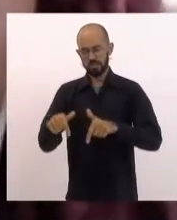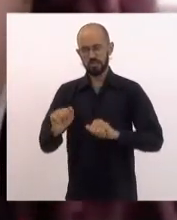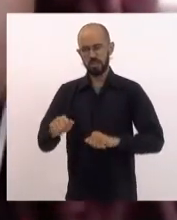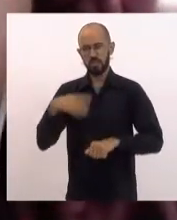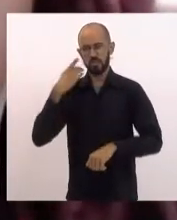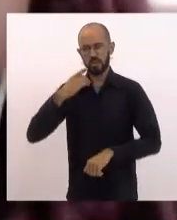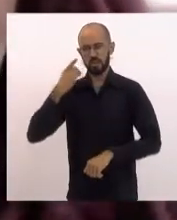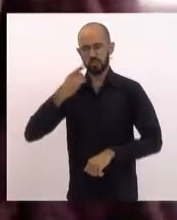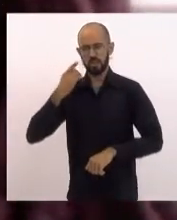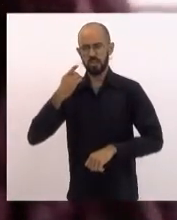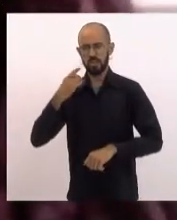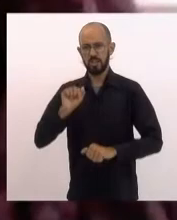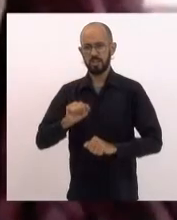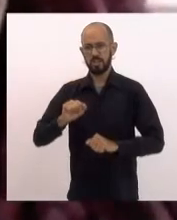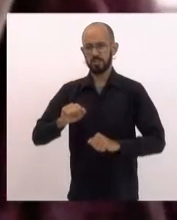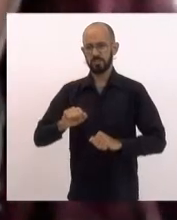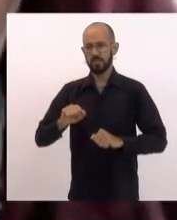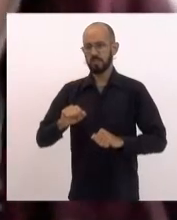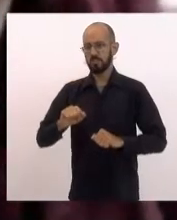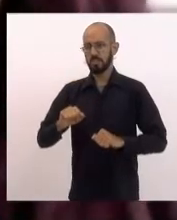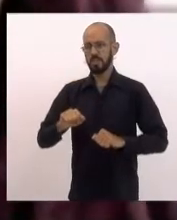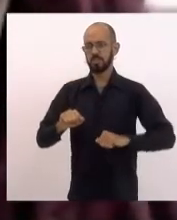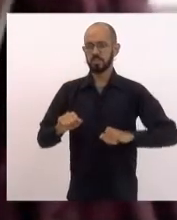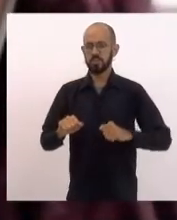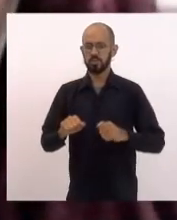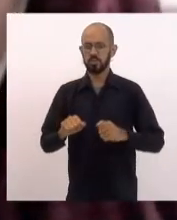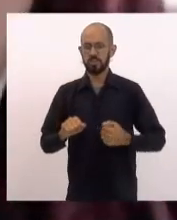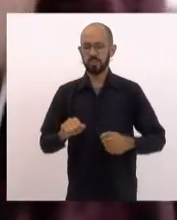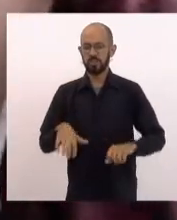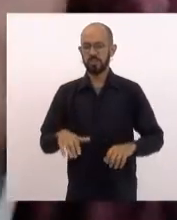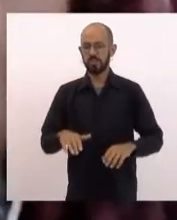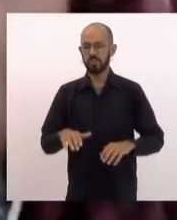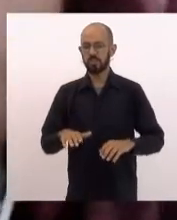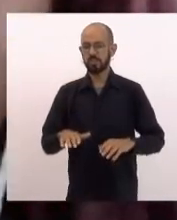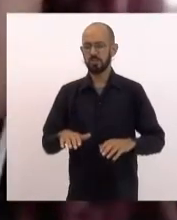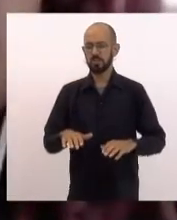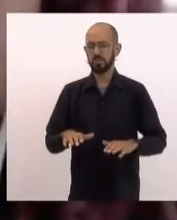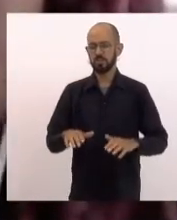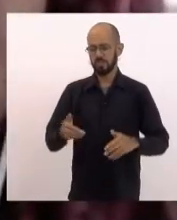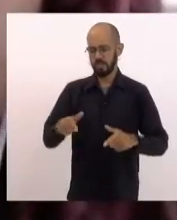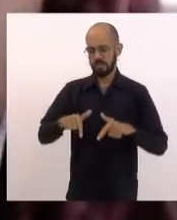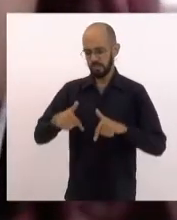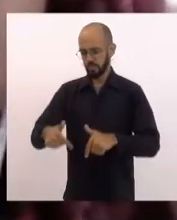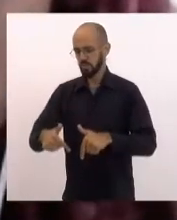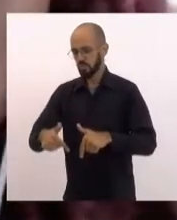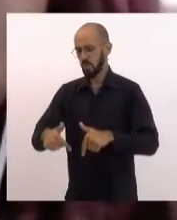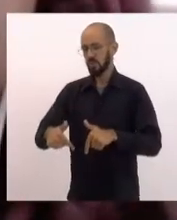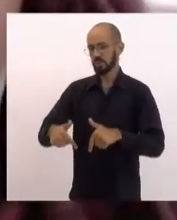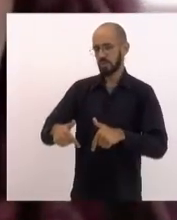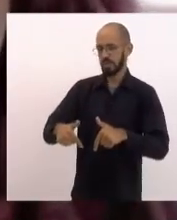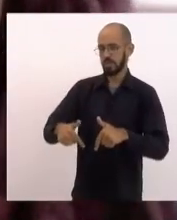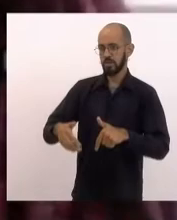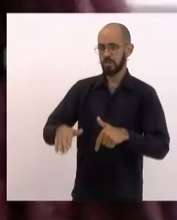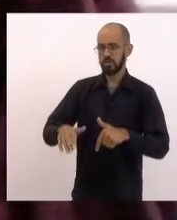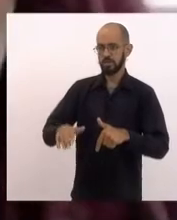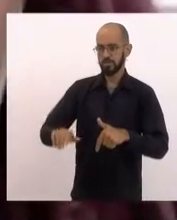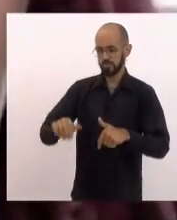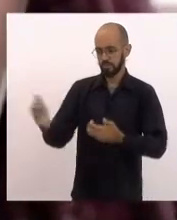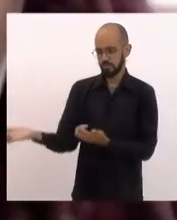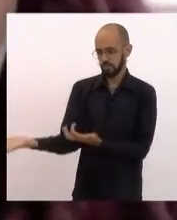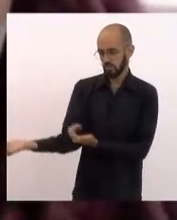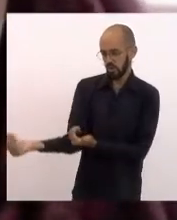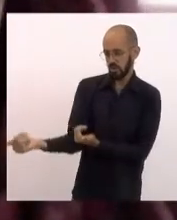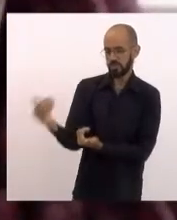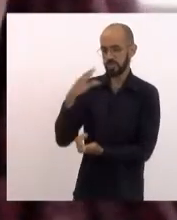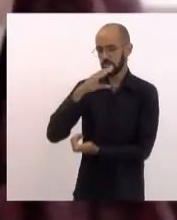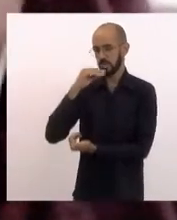entendendo a importância, né, dessas ações, incidindo diretamente nos adolescentes, nos